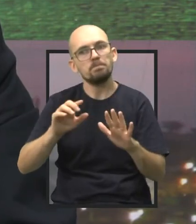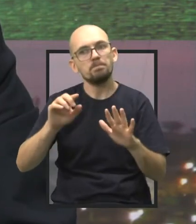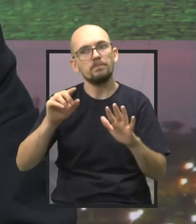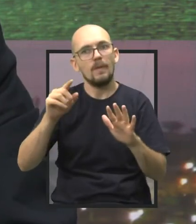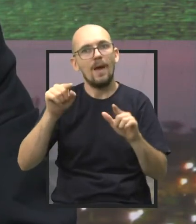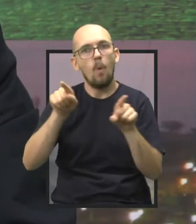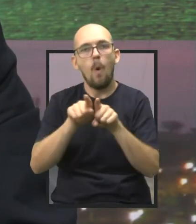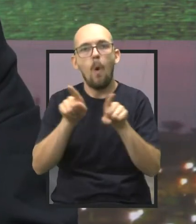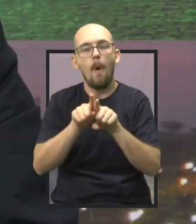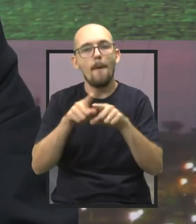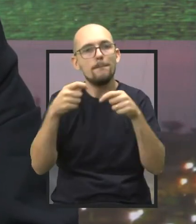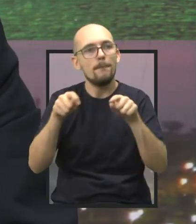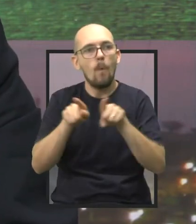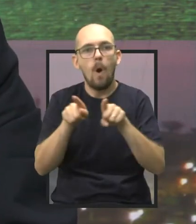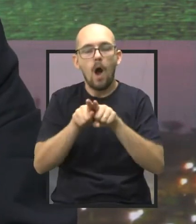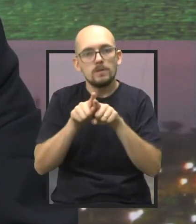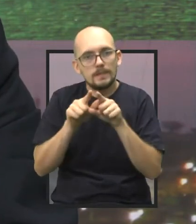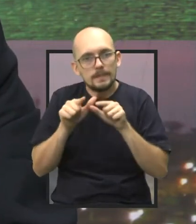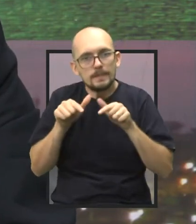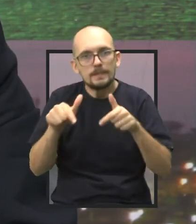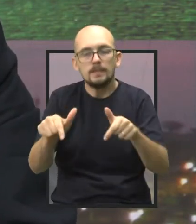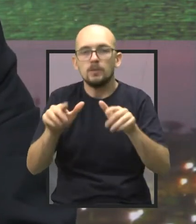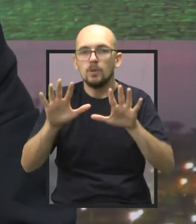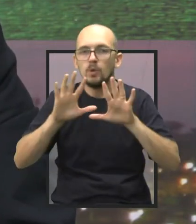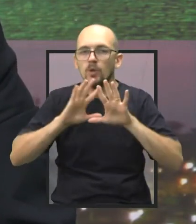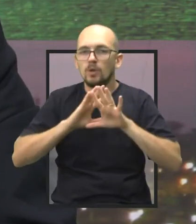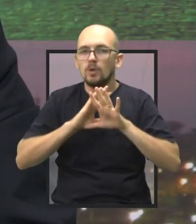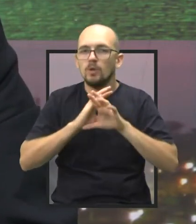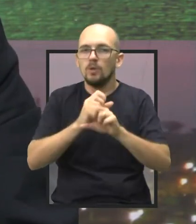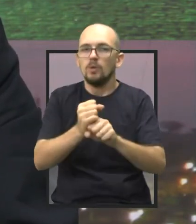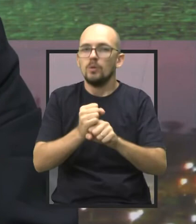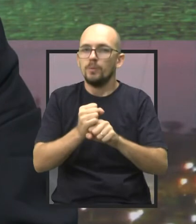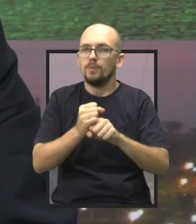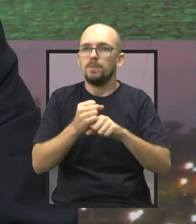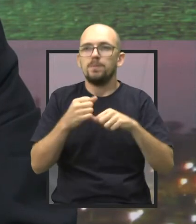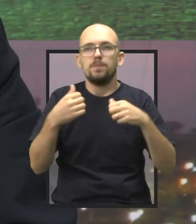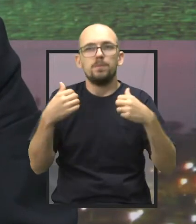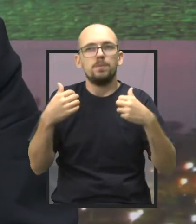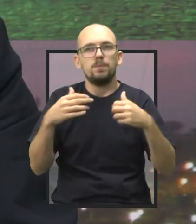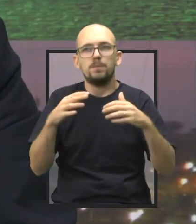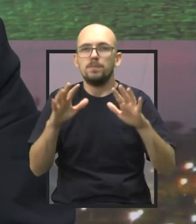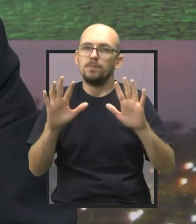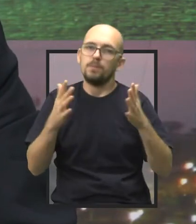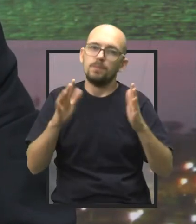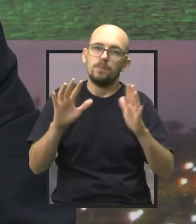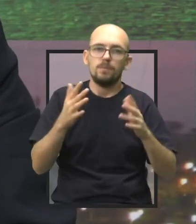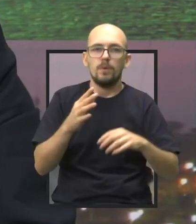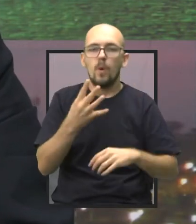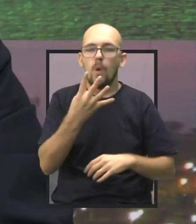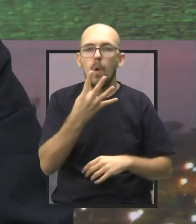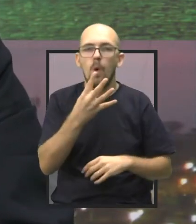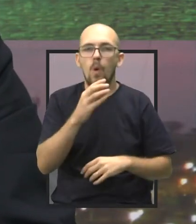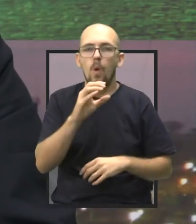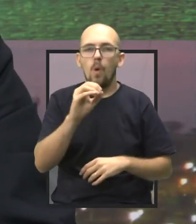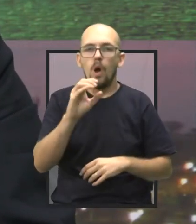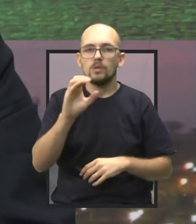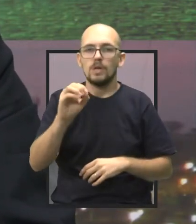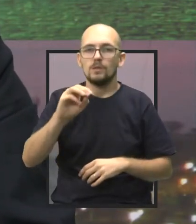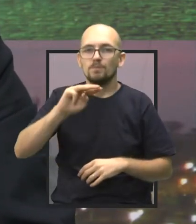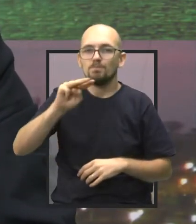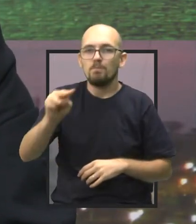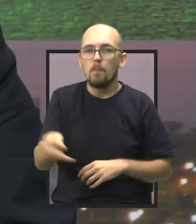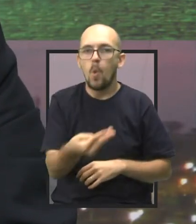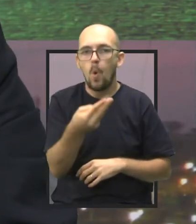é um investimento aproximadamente, sim, é um pouquinho mais que estão, uns 400 milhões de reais.